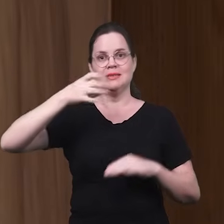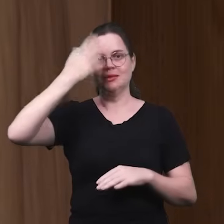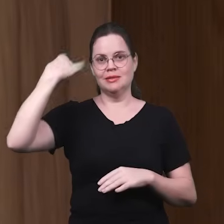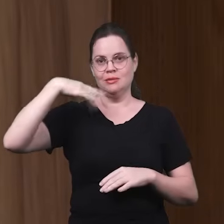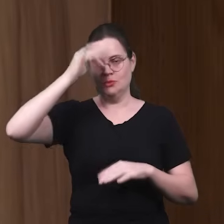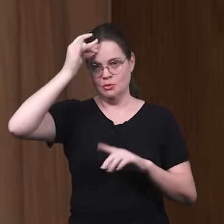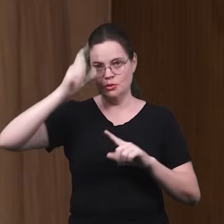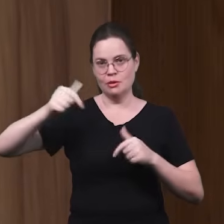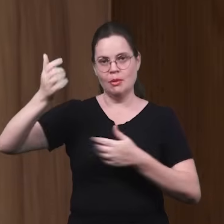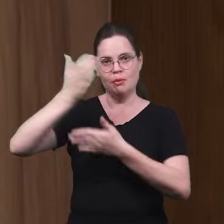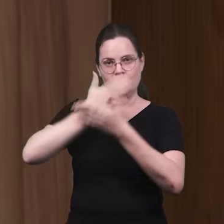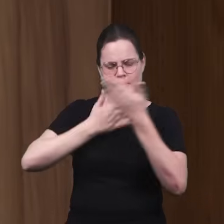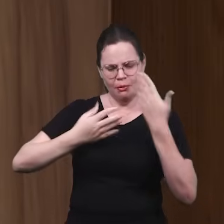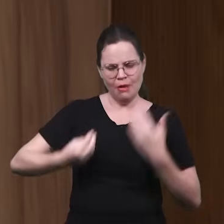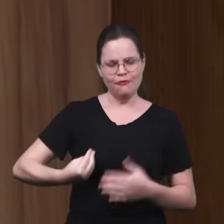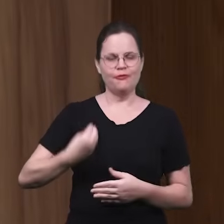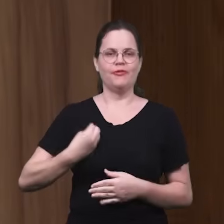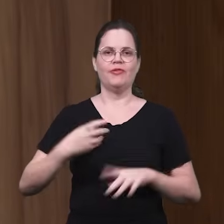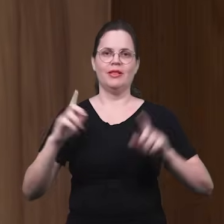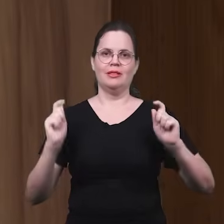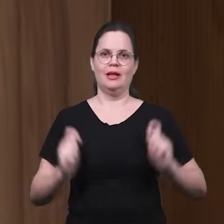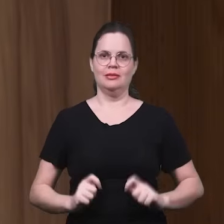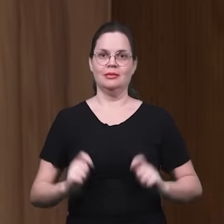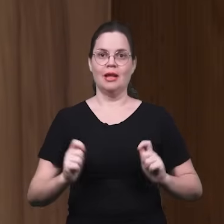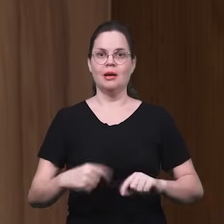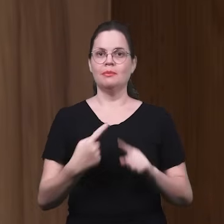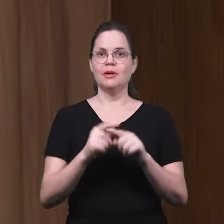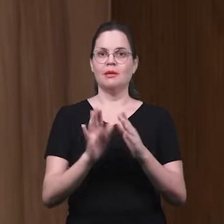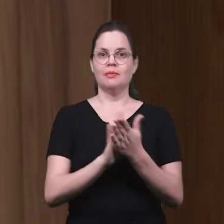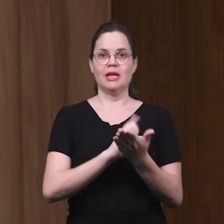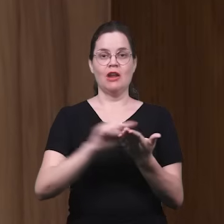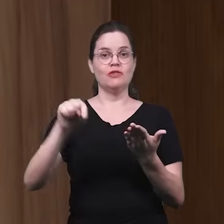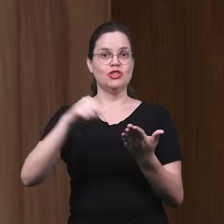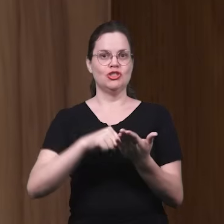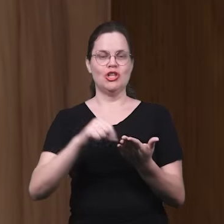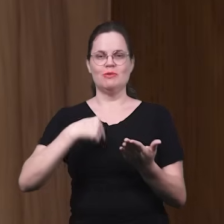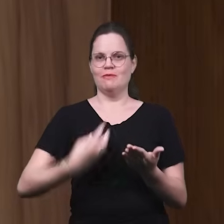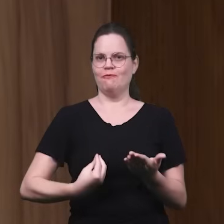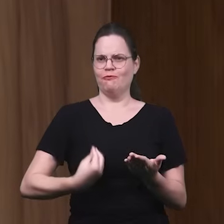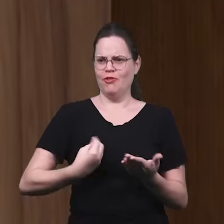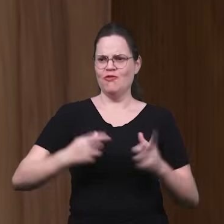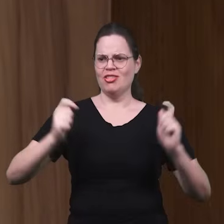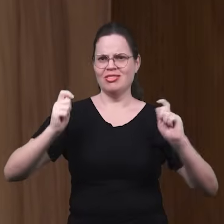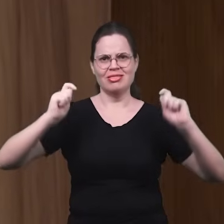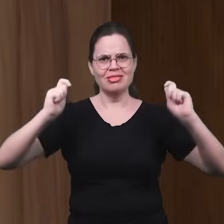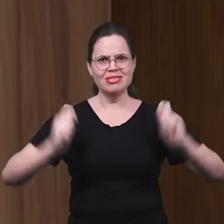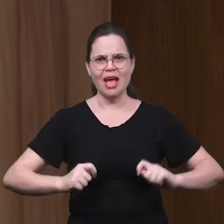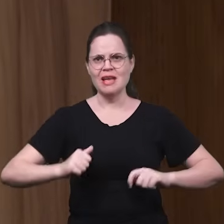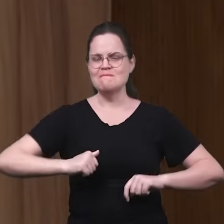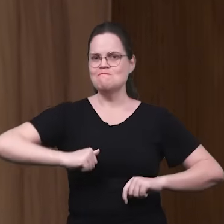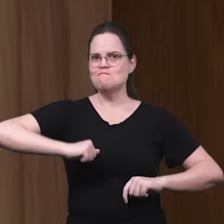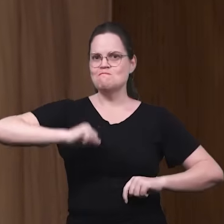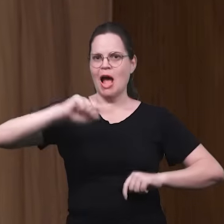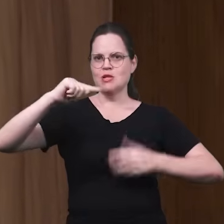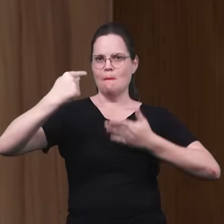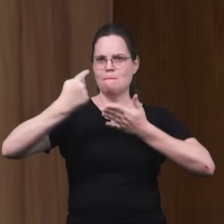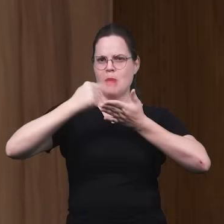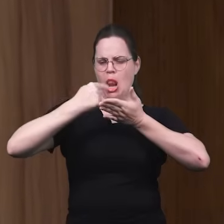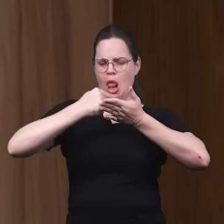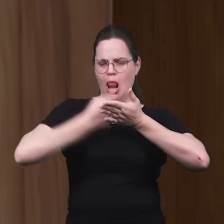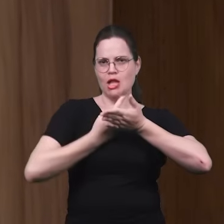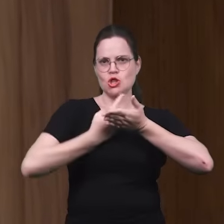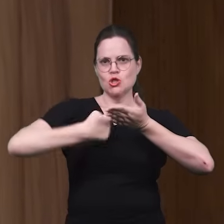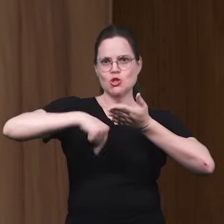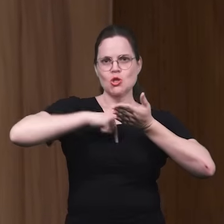e eficaz e é mais penetrante do que qualquer espada de 2 gumes e penetra até a divisão da alma e do espírito e